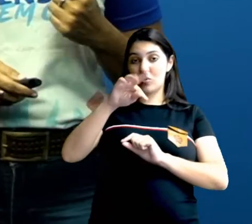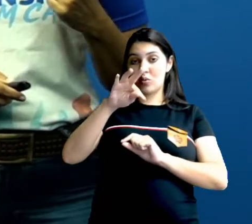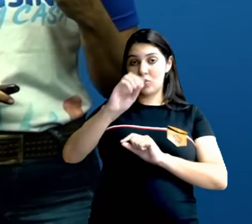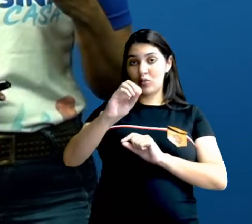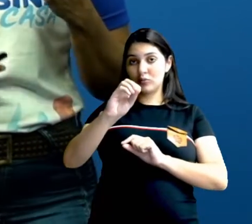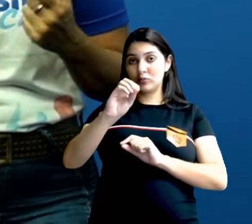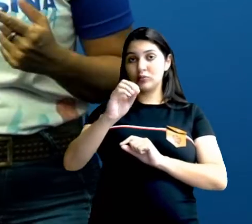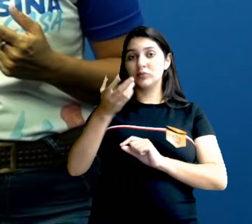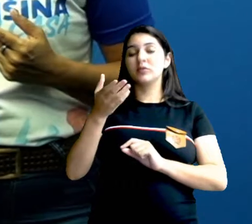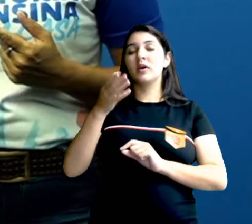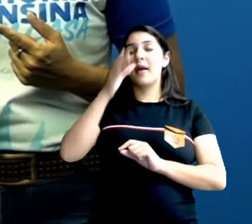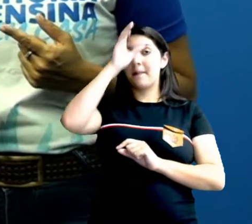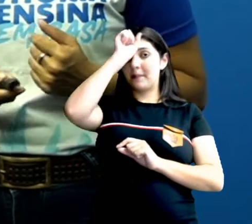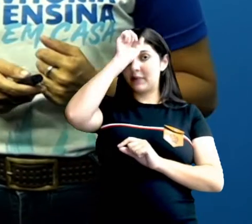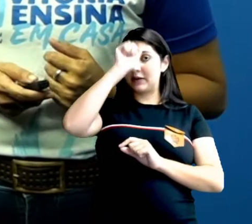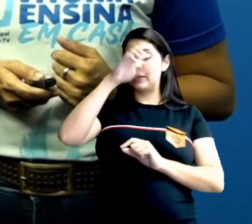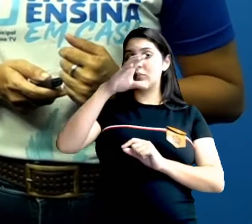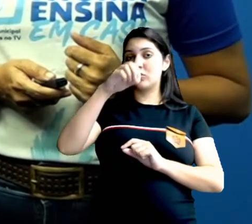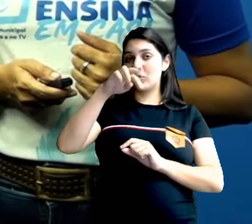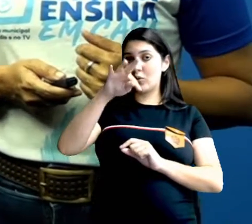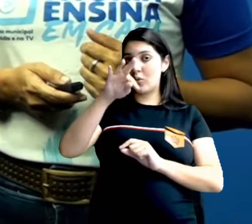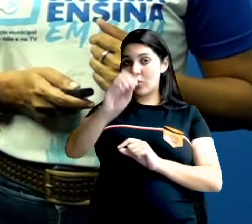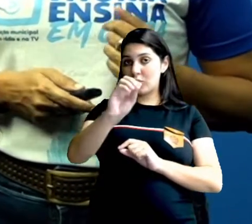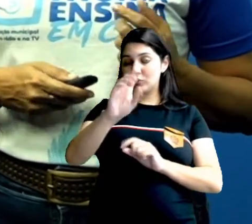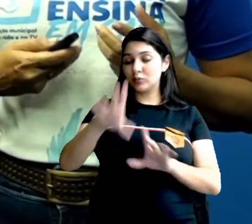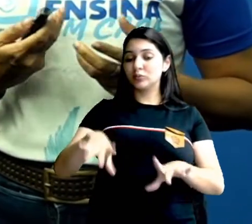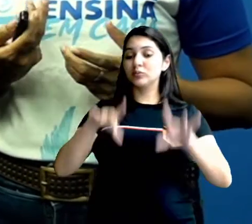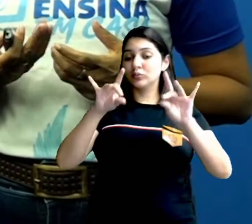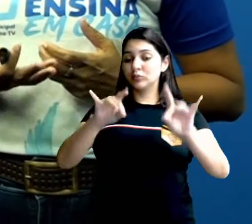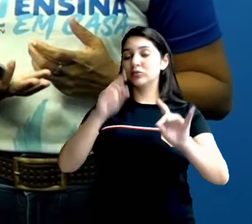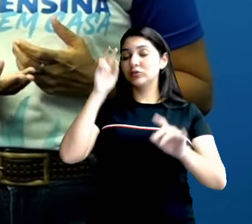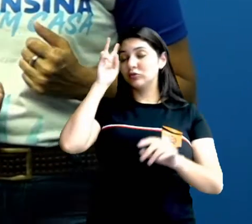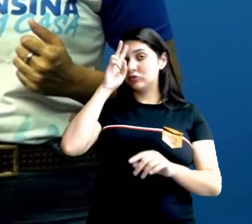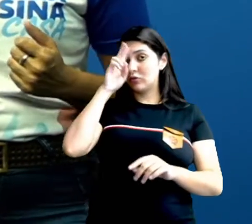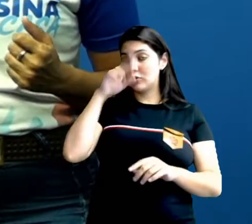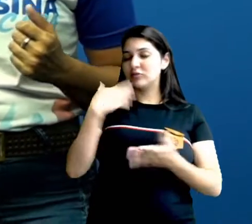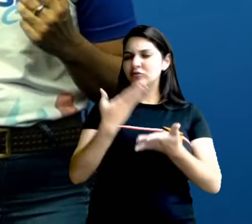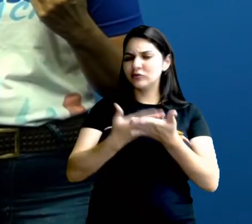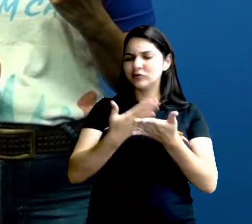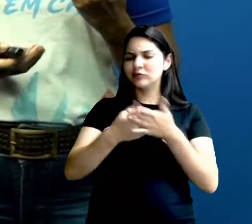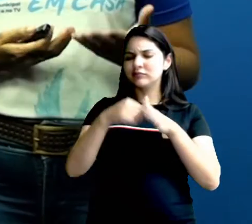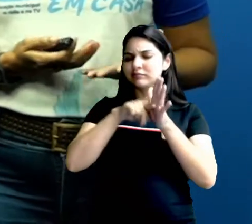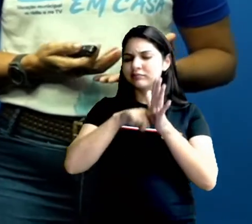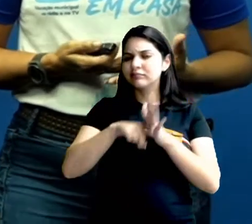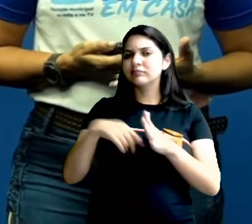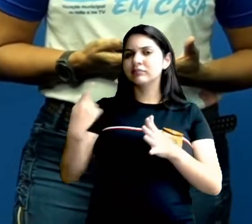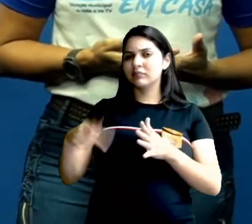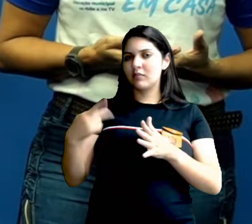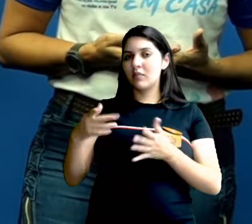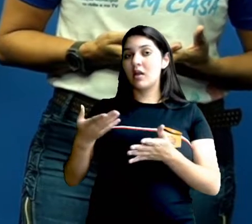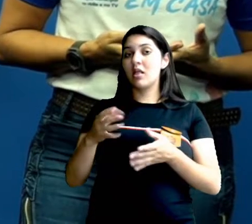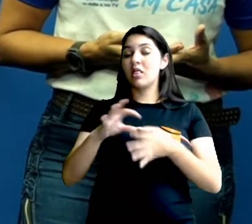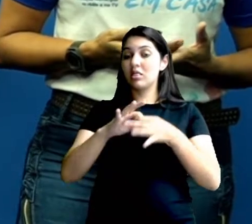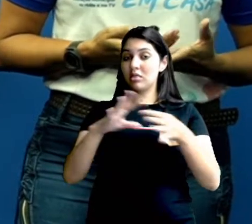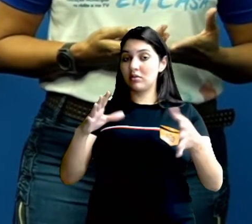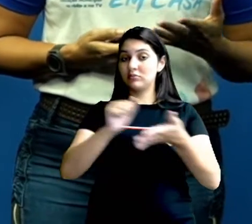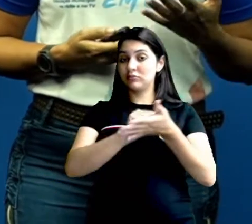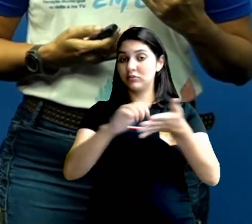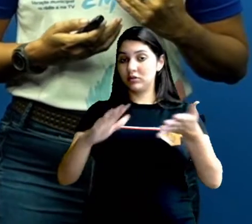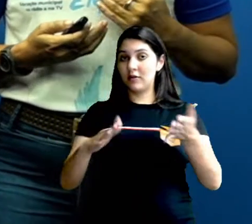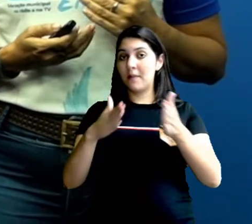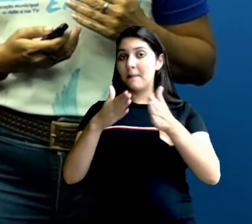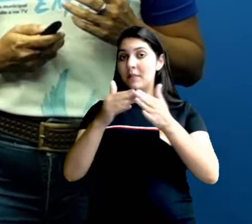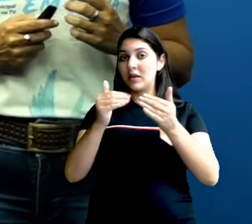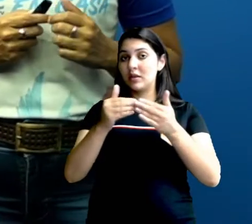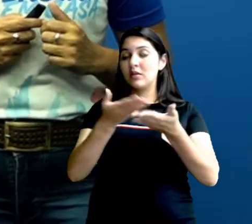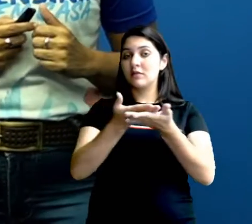conto, eu li para vocês um conto e a gente estudou sobre ele e eu deixei uma atividade. Eu